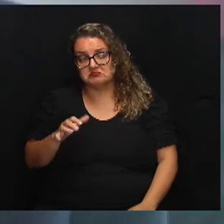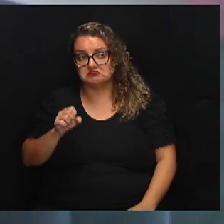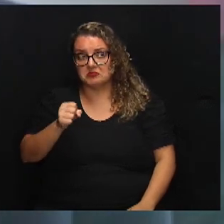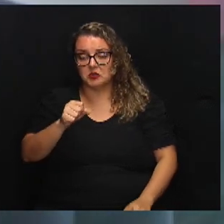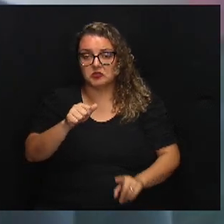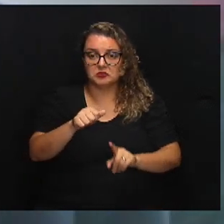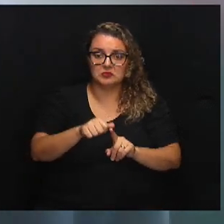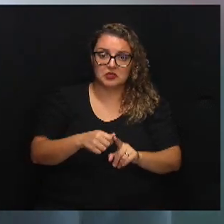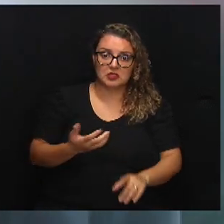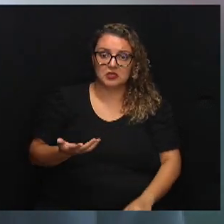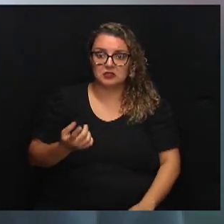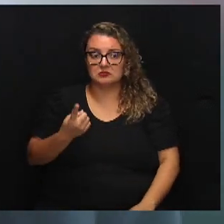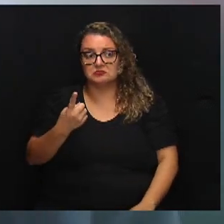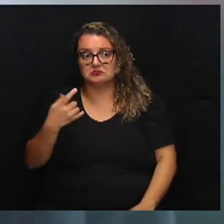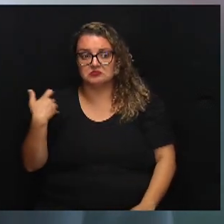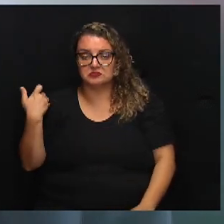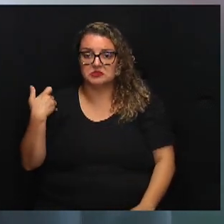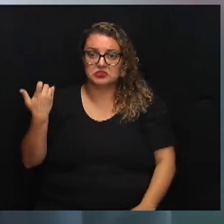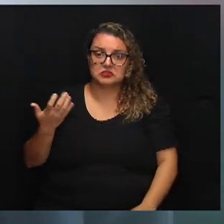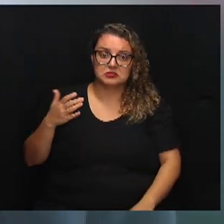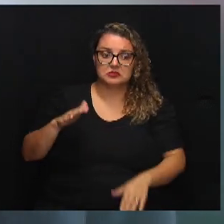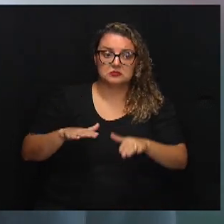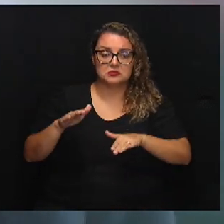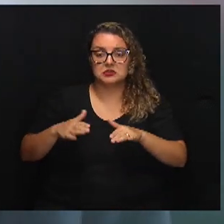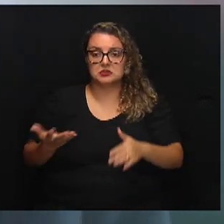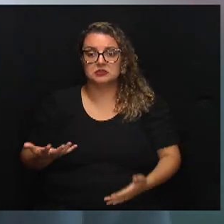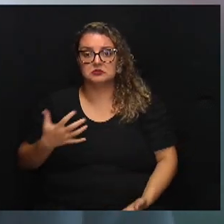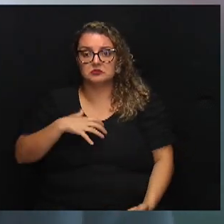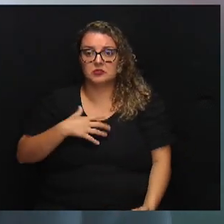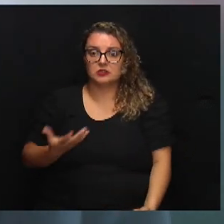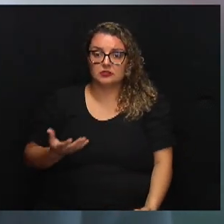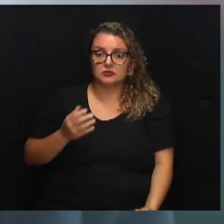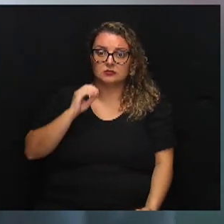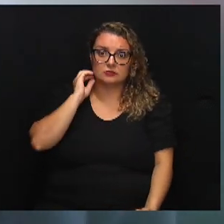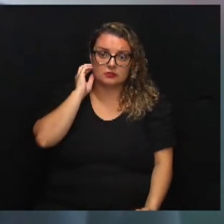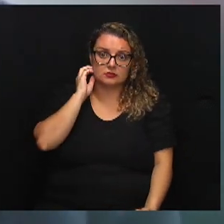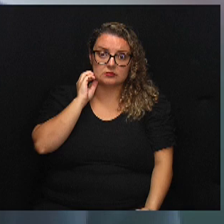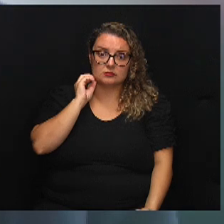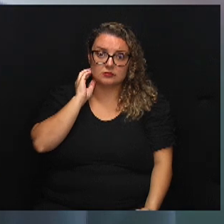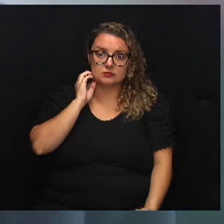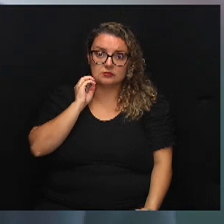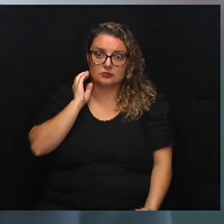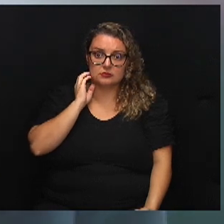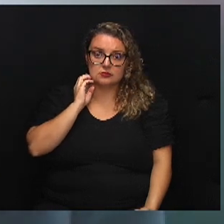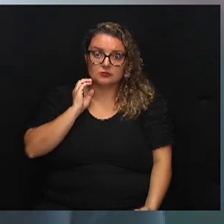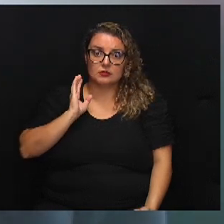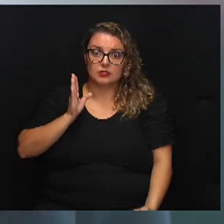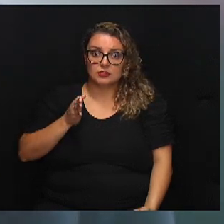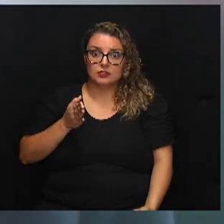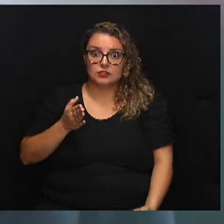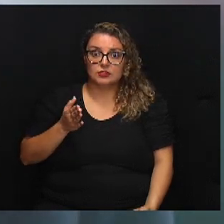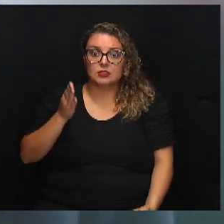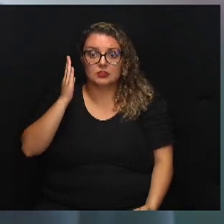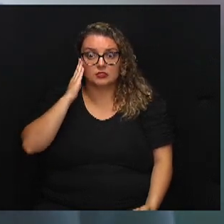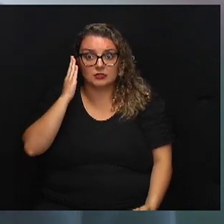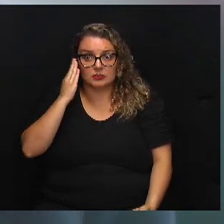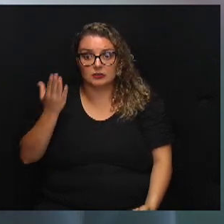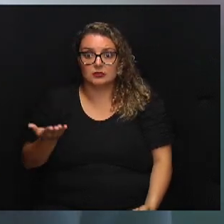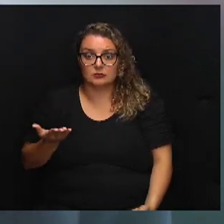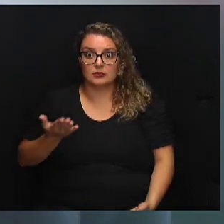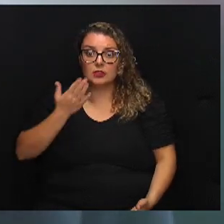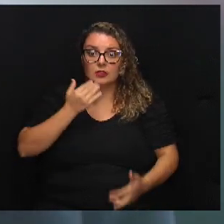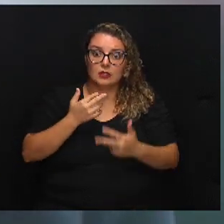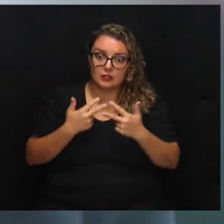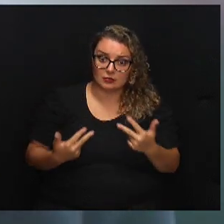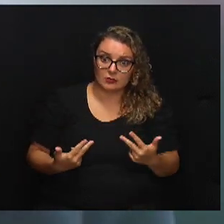meses, 1 ano, dependendo das condições, já considerar a